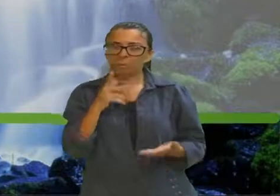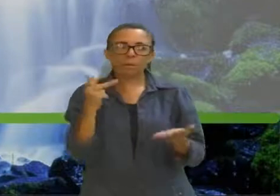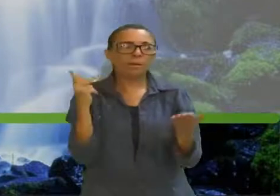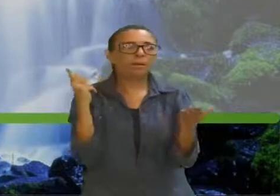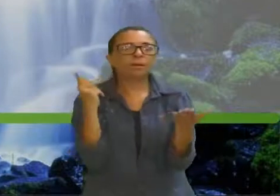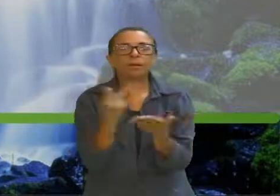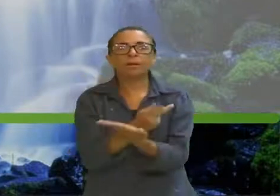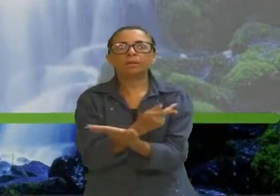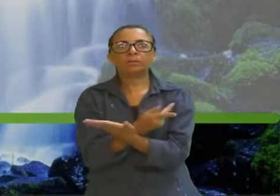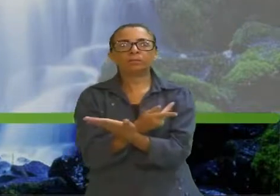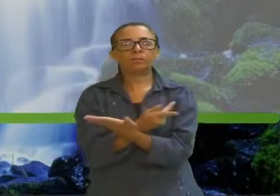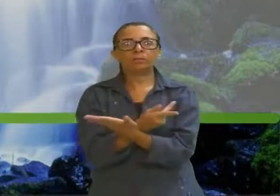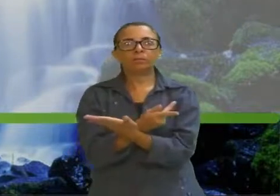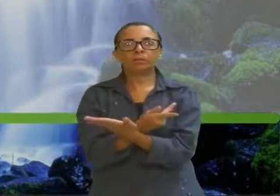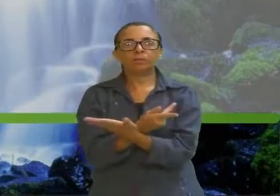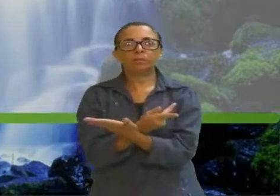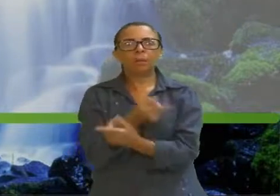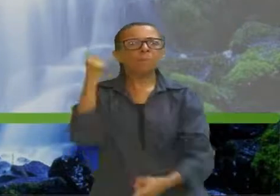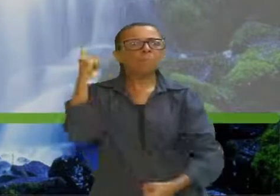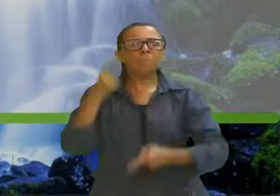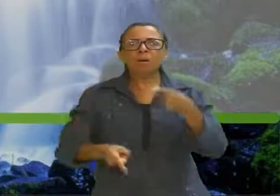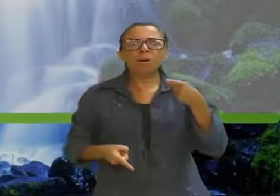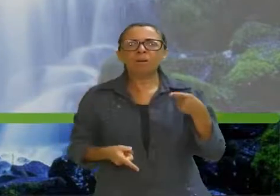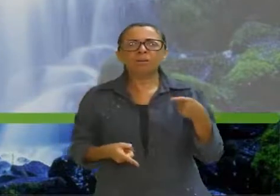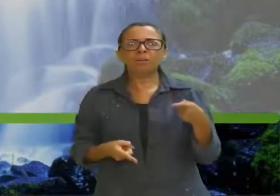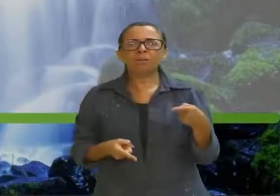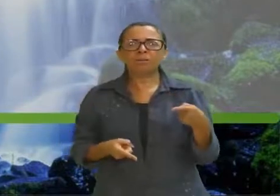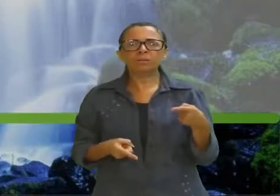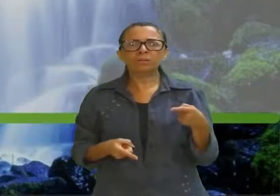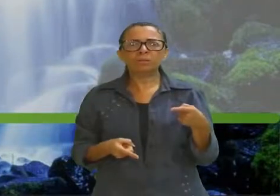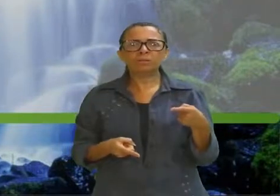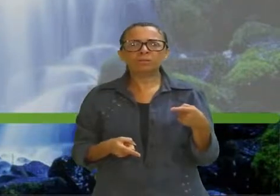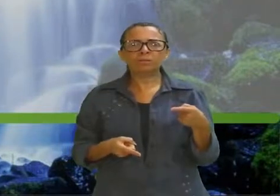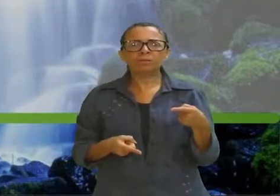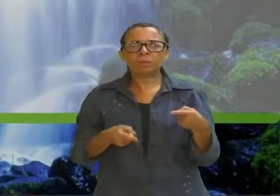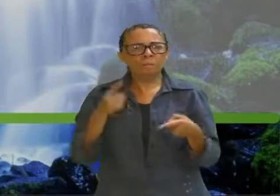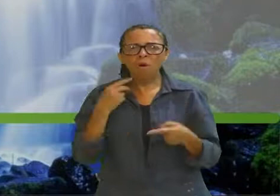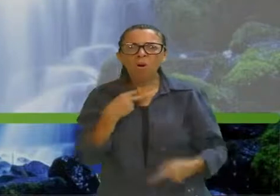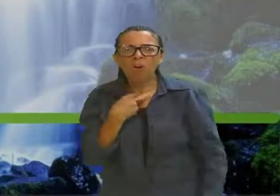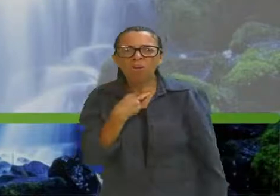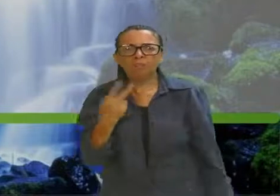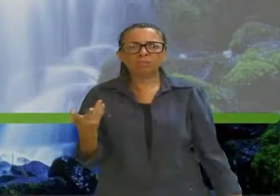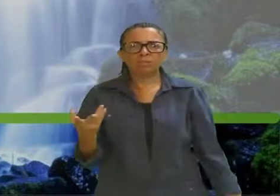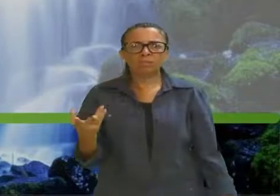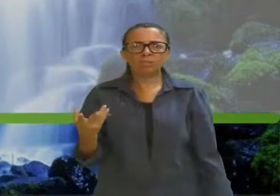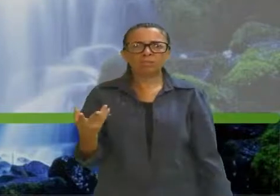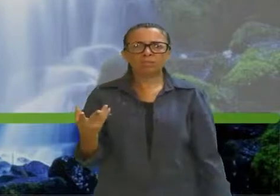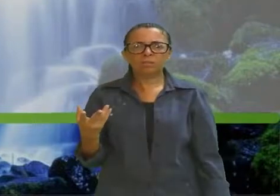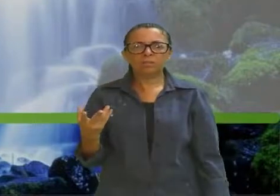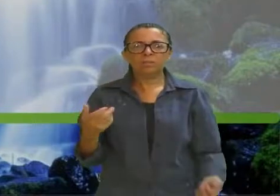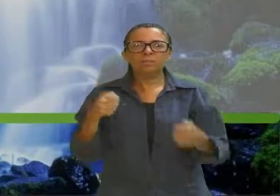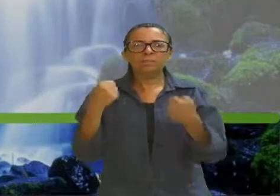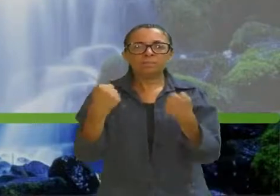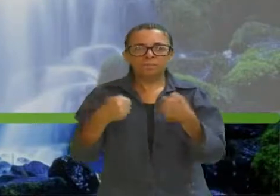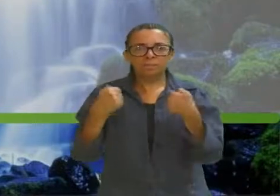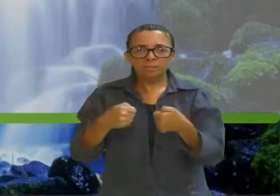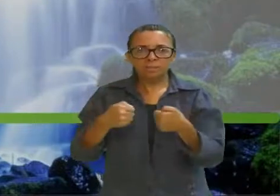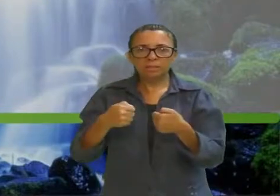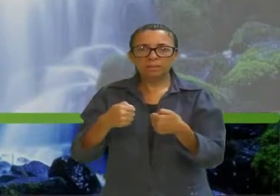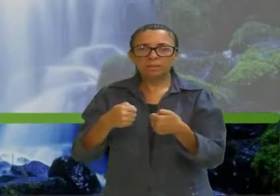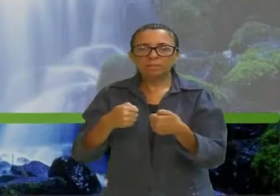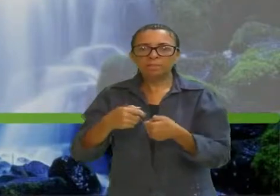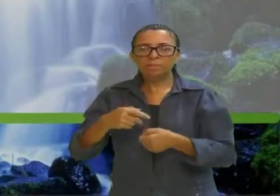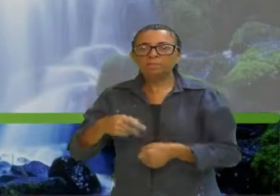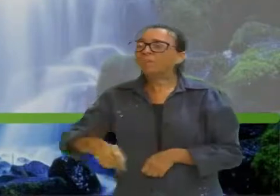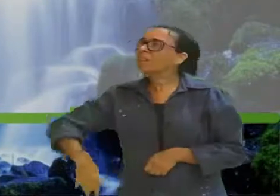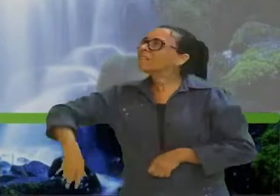Então eu digo que nós sempre vamos estar aquém de realizarmos a perfeita e agradável